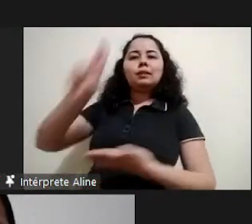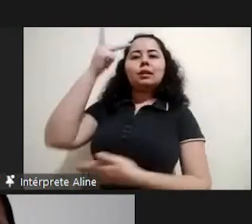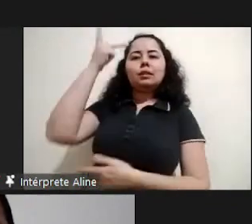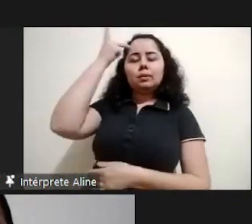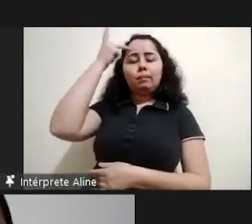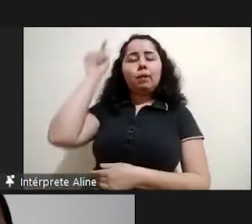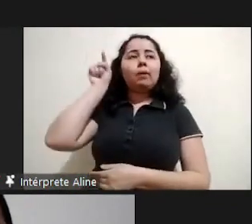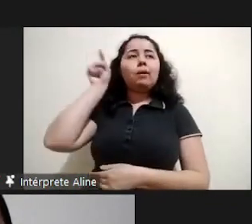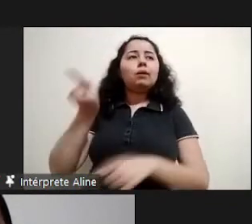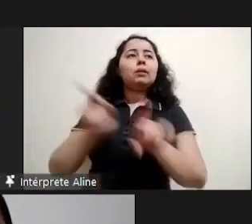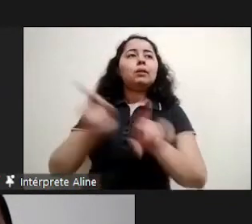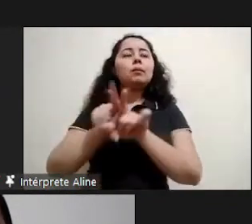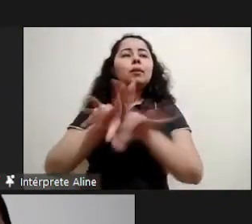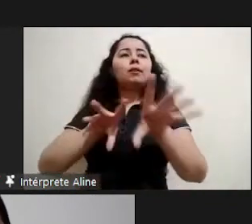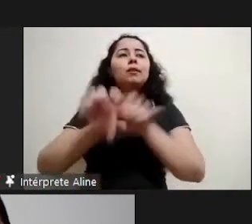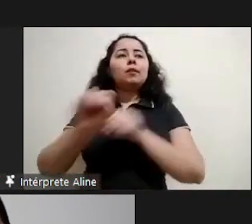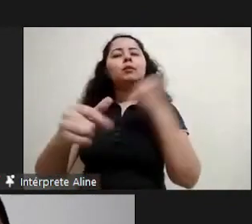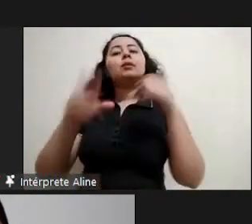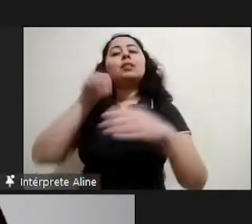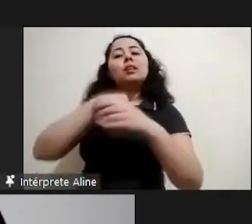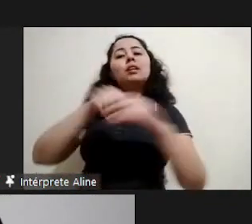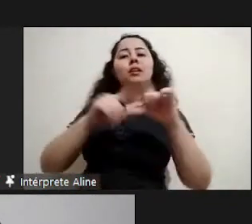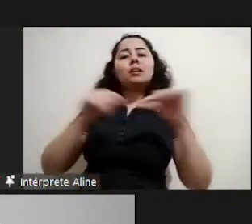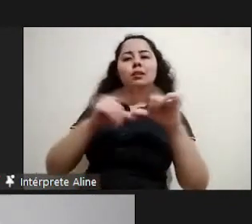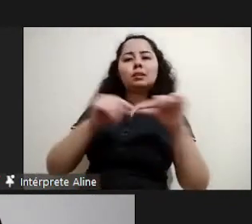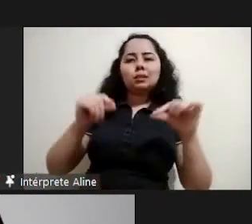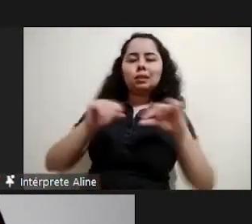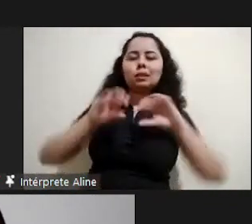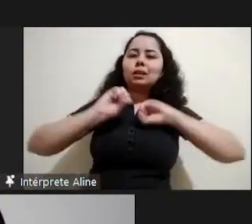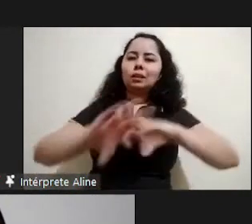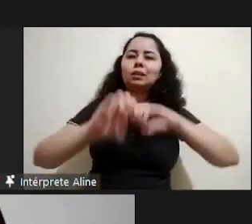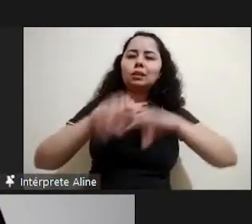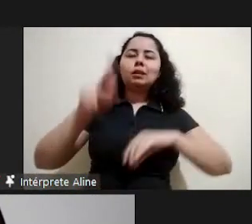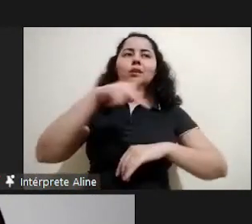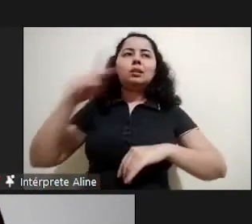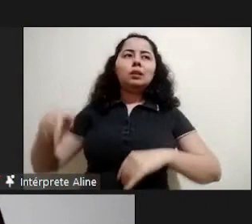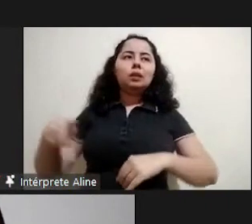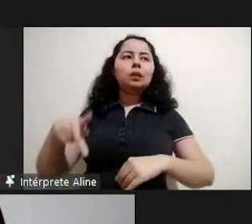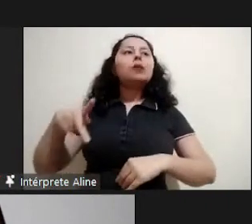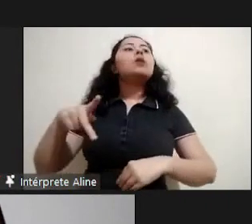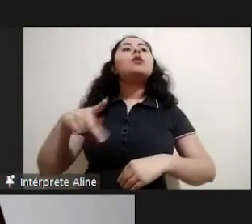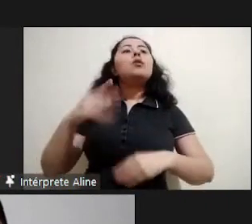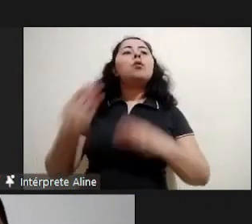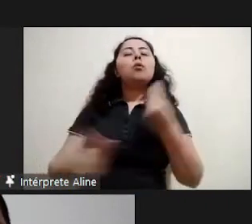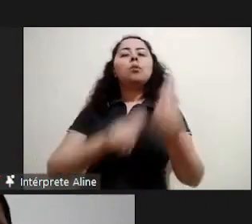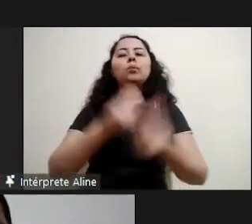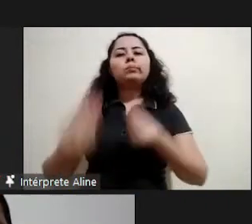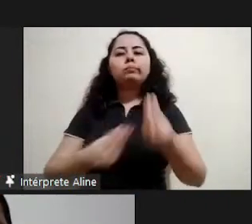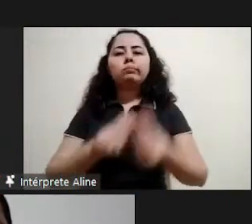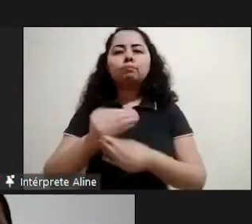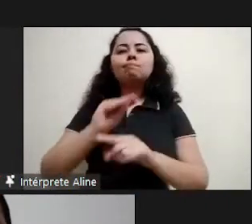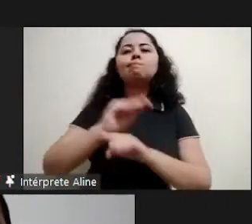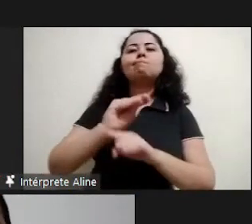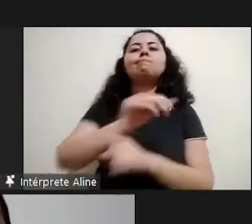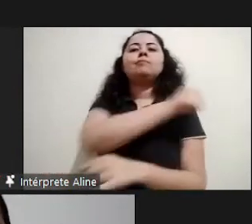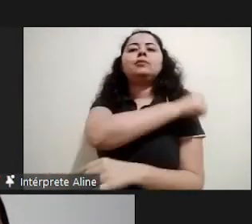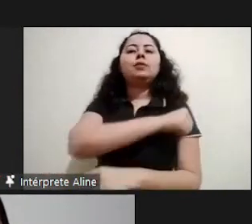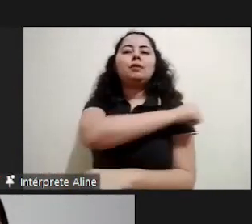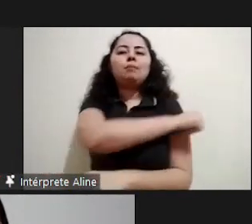no Departamento de Enfermagem Materno, Infantil e Saúde Pública na disciplina Enfermagem e Saúde da Mulher.